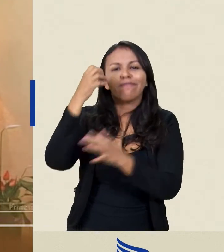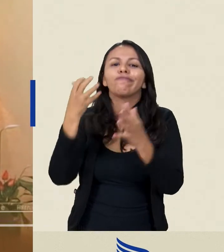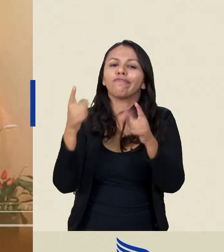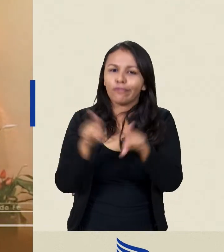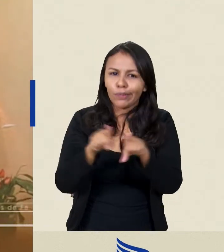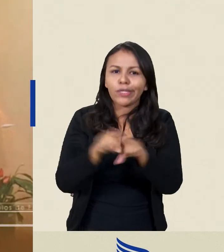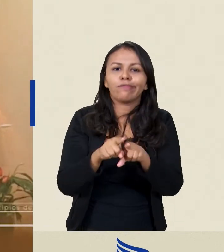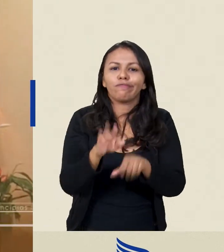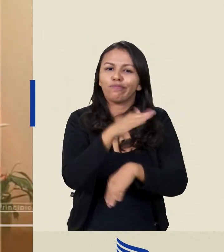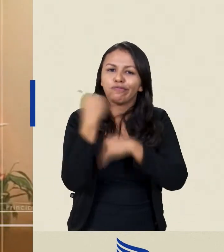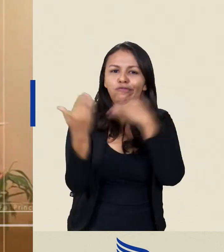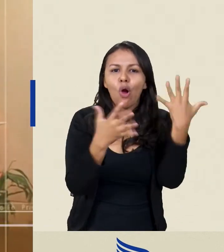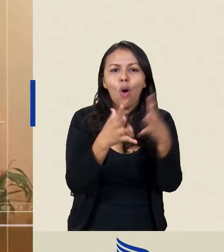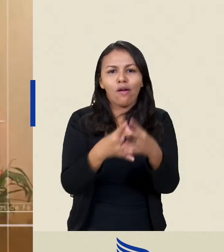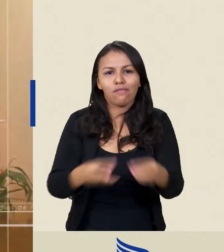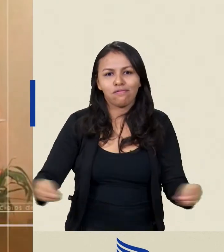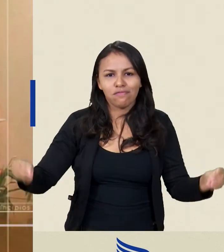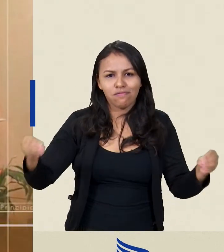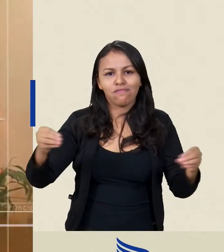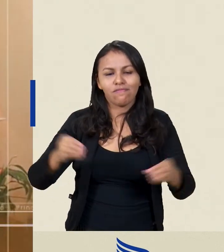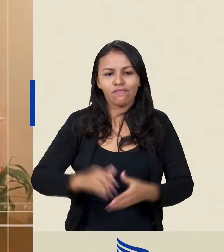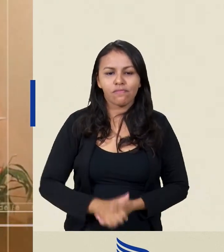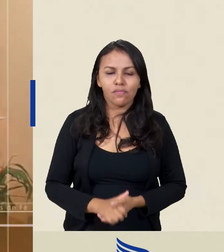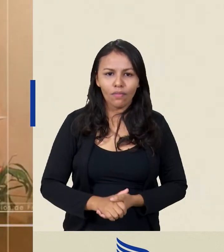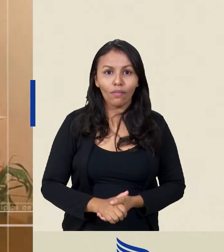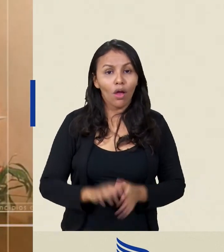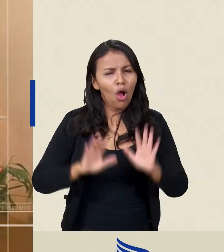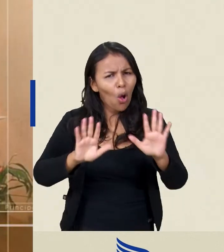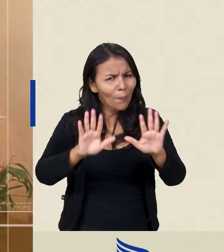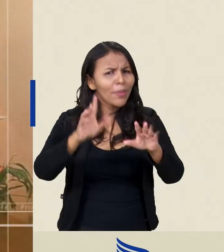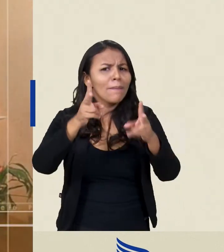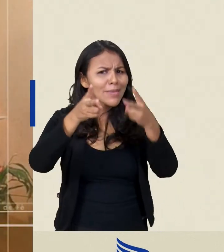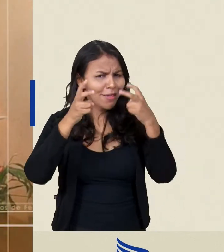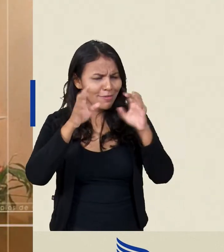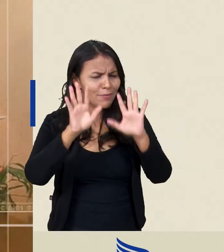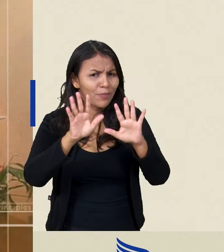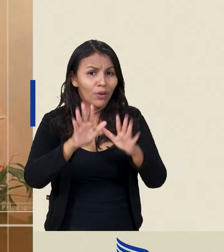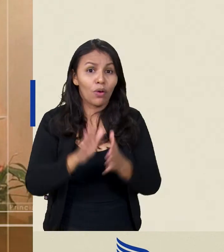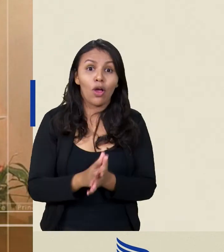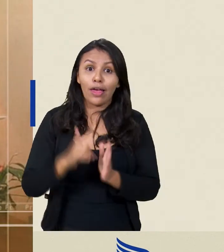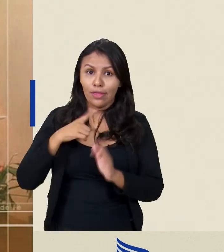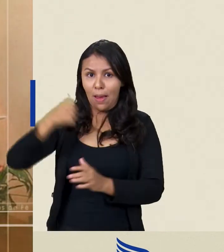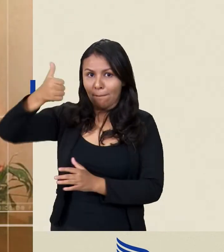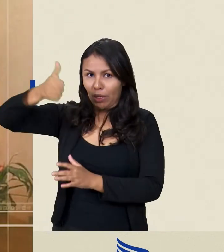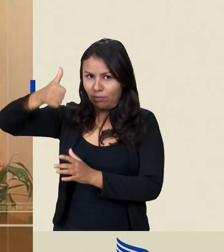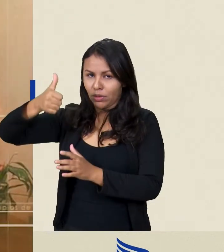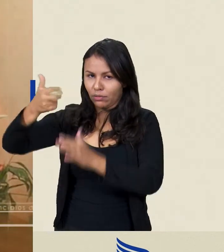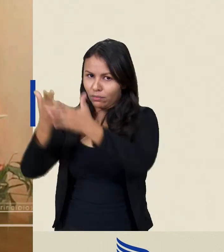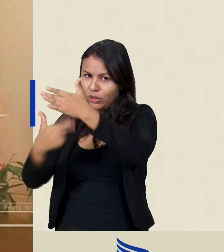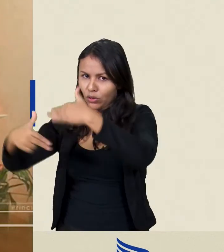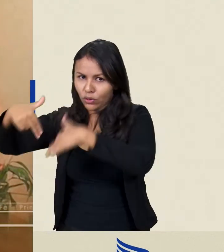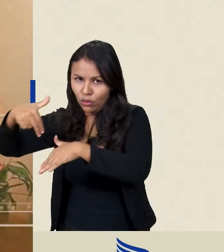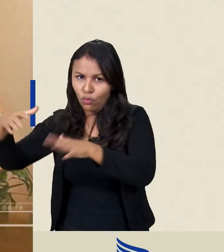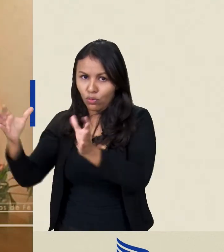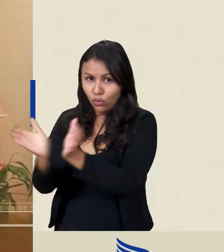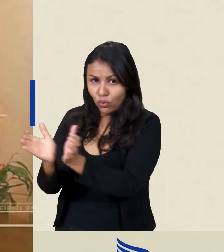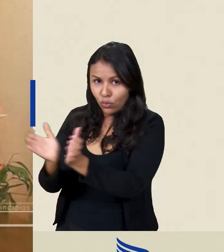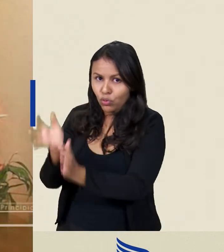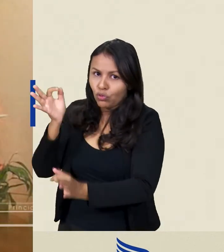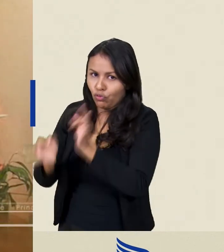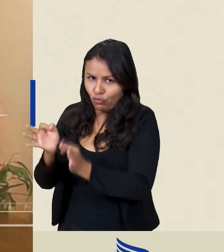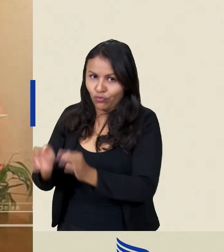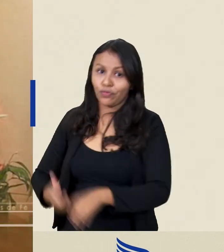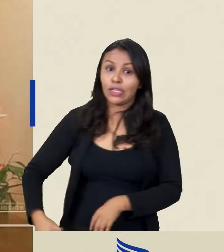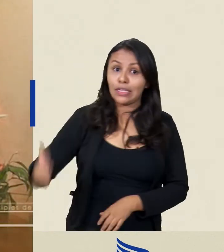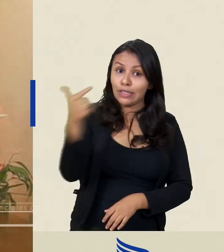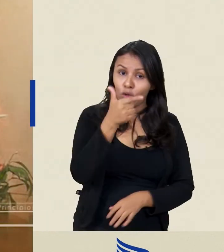curioso, porém muito importante. Além da primeira ressurreição só de justos e a segunda só de